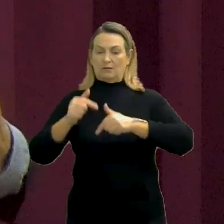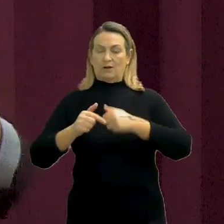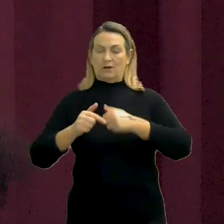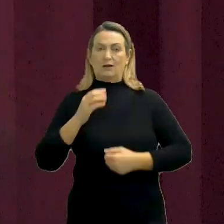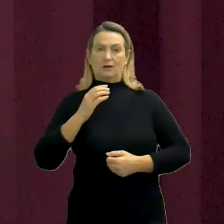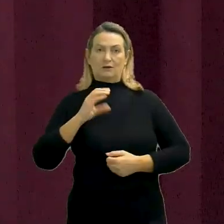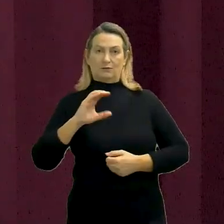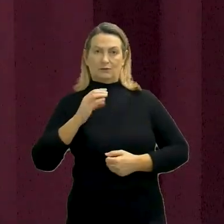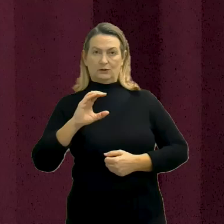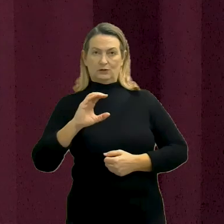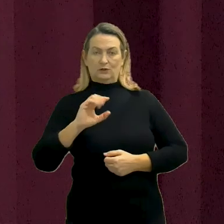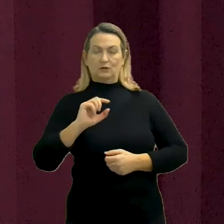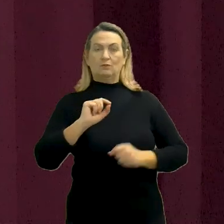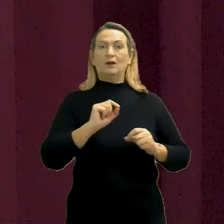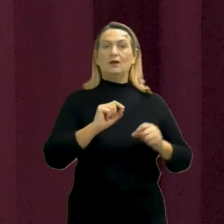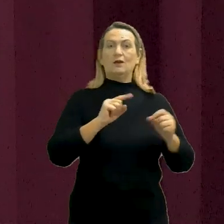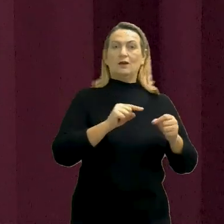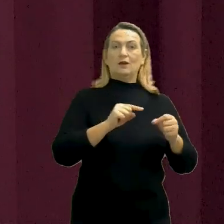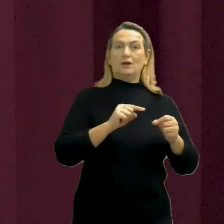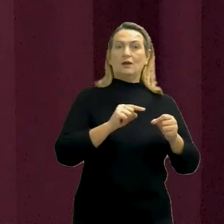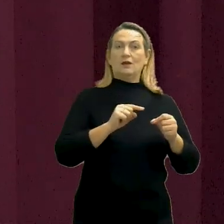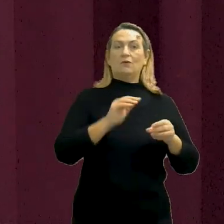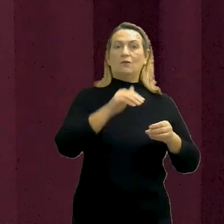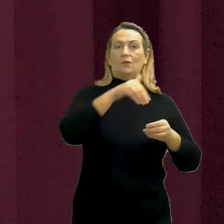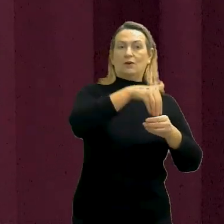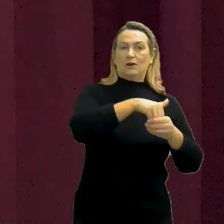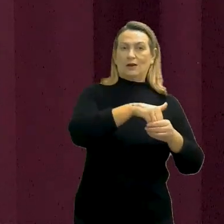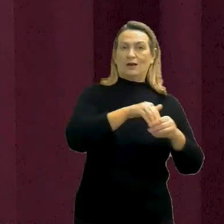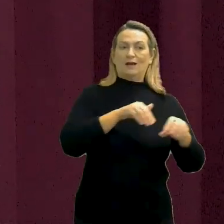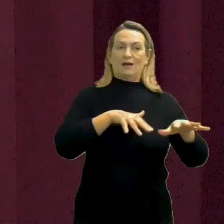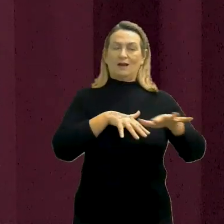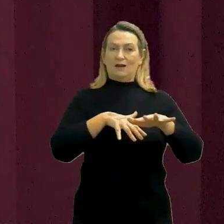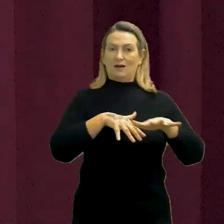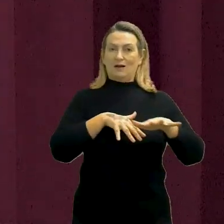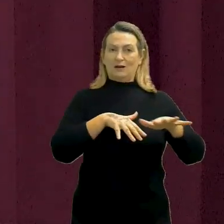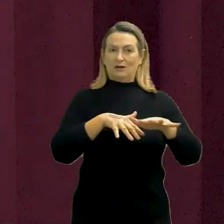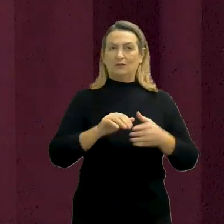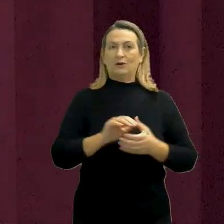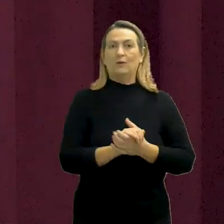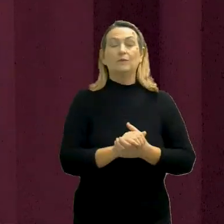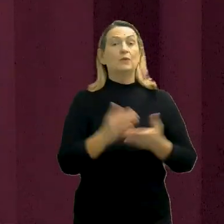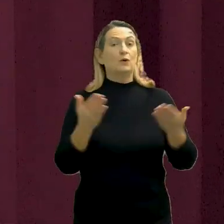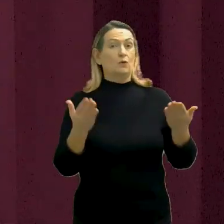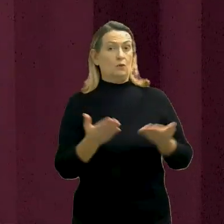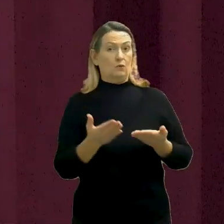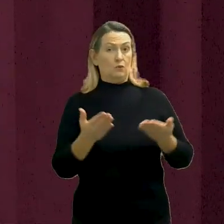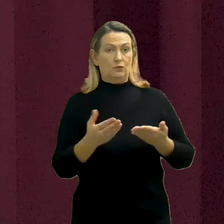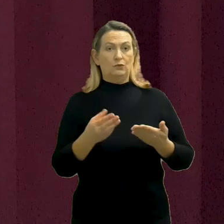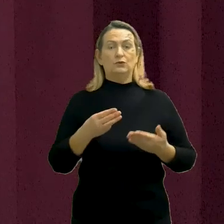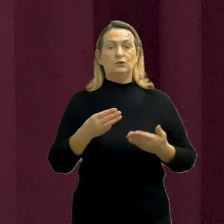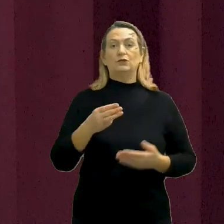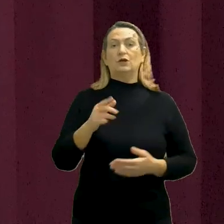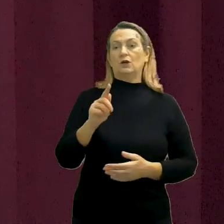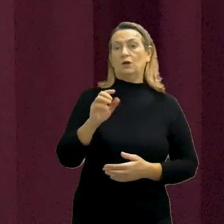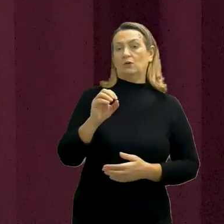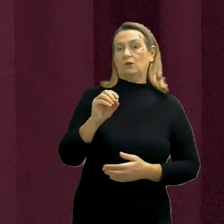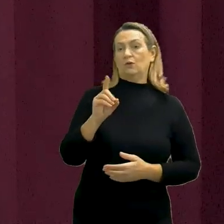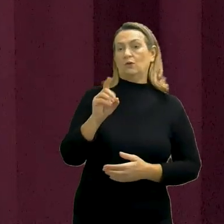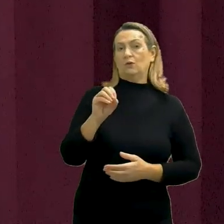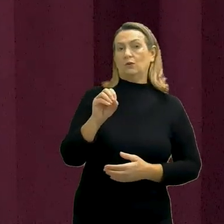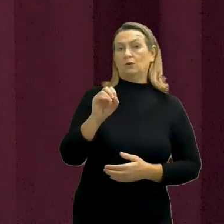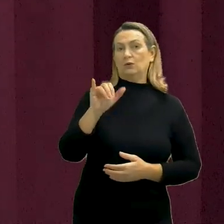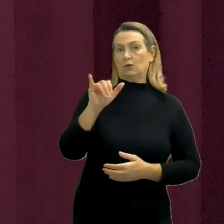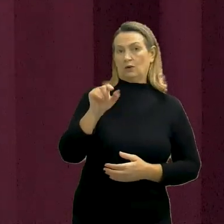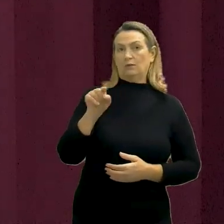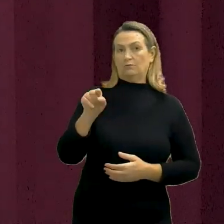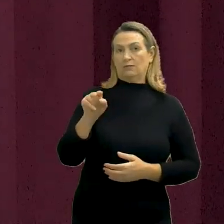eleitorais E hoje nós temos à frente da procuradoria regional o Dr Marcelo Godói que nós estamos trabalhando de forma